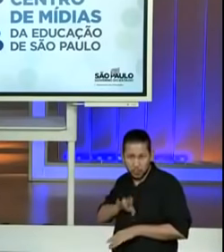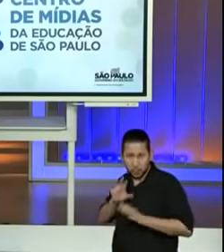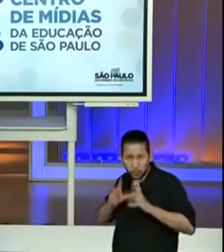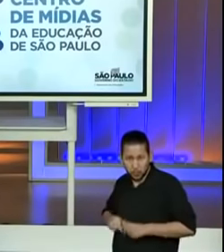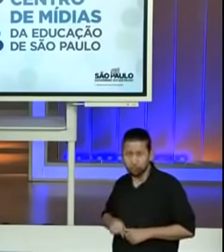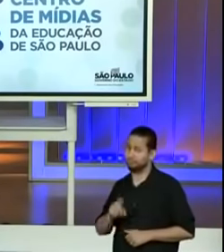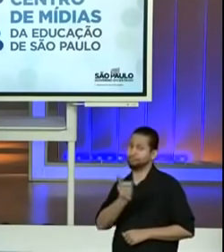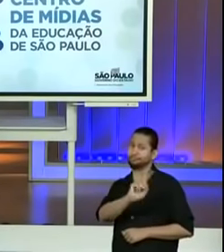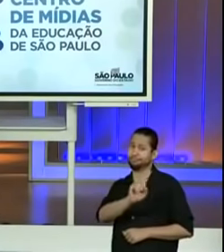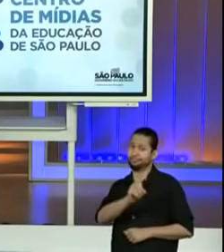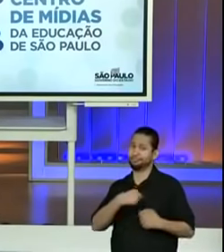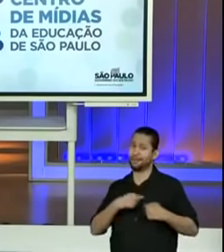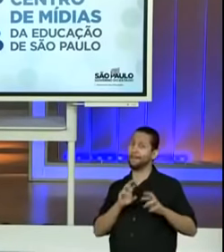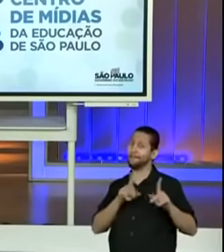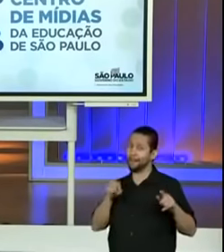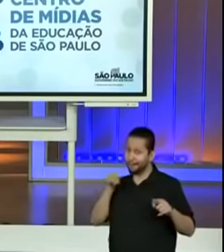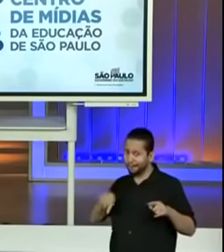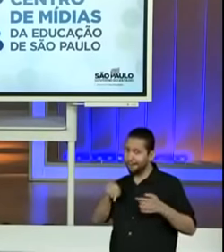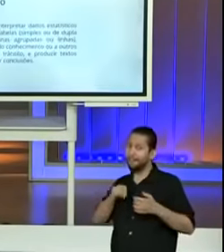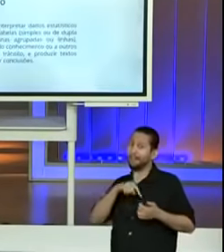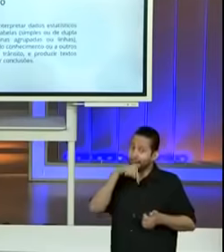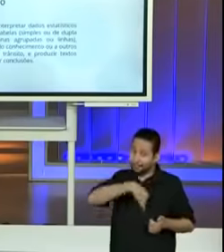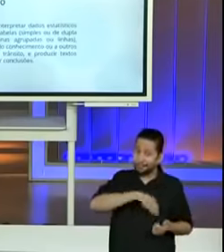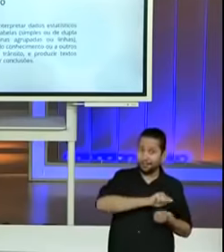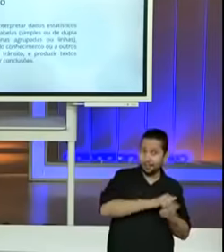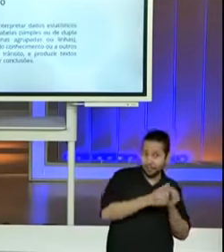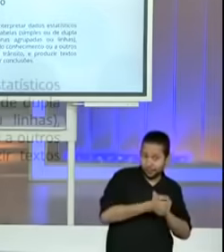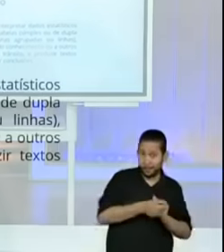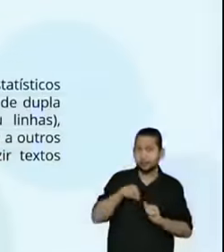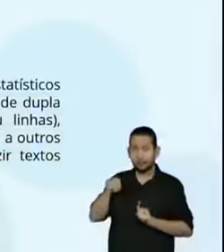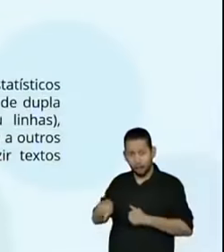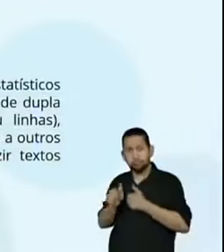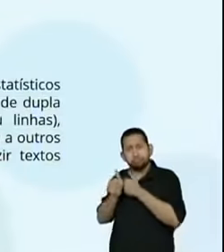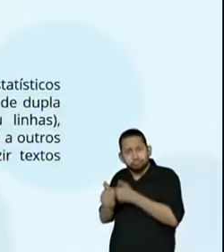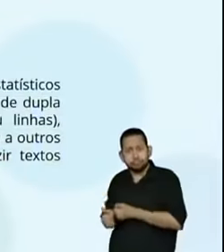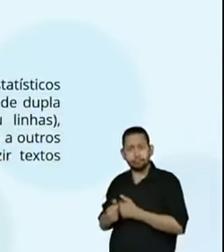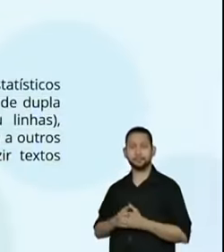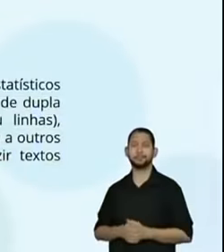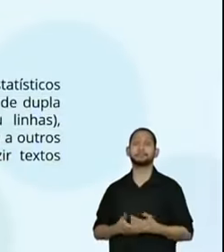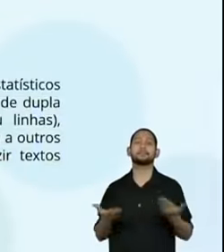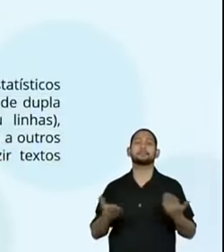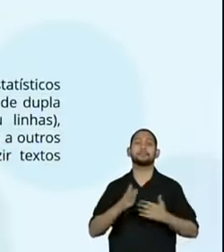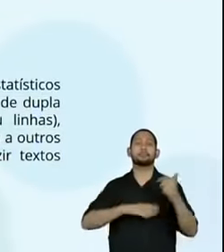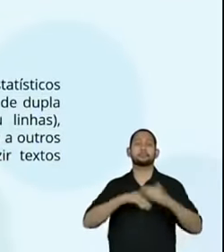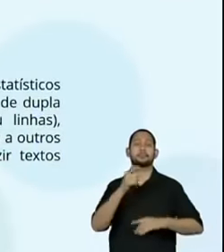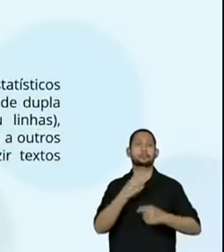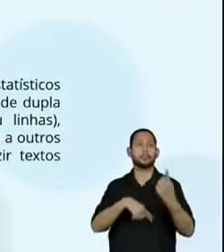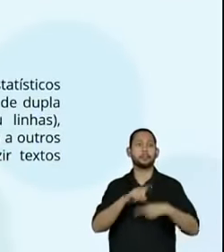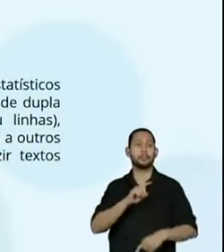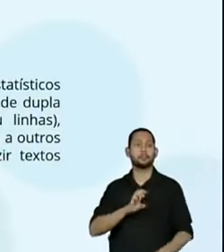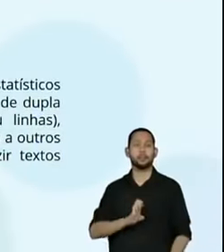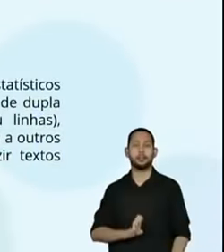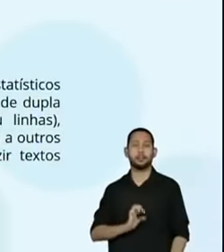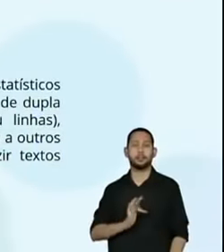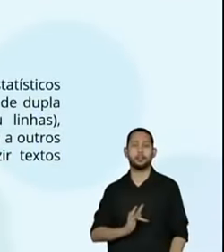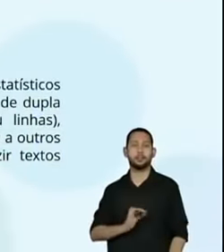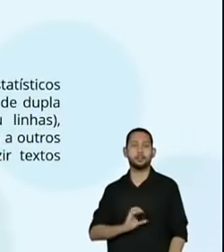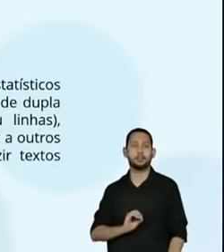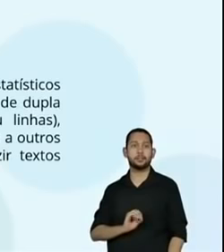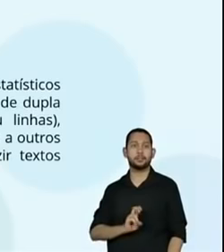isso, vamos à habilidade, ok? Então, vamos lá. Habilidade. EF05,